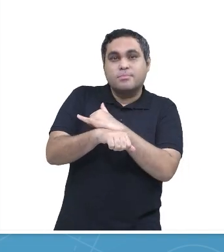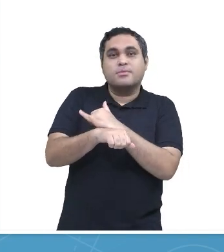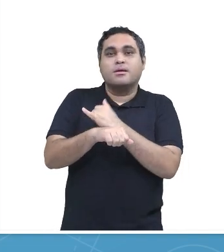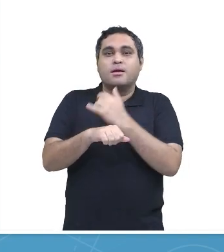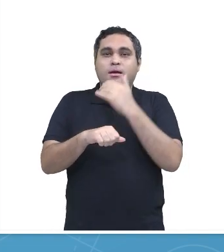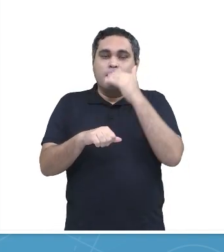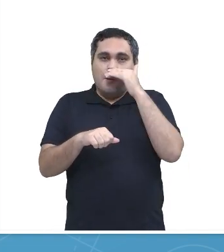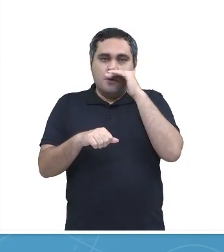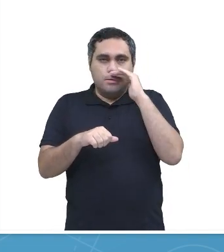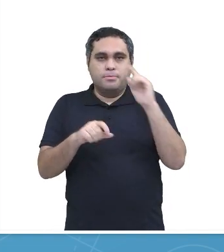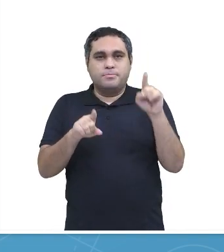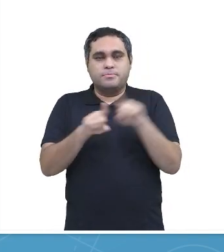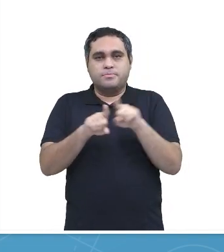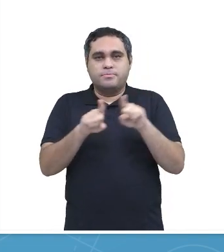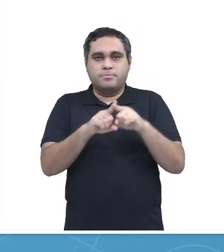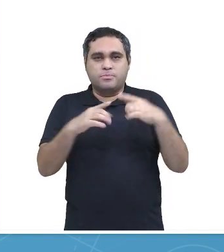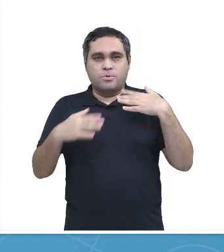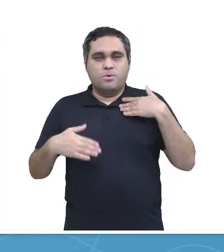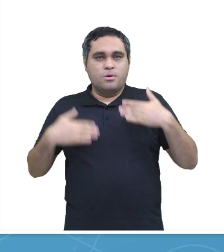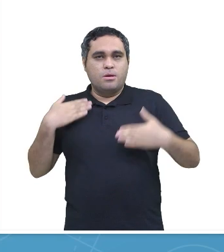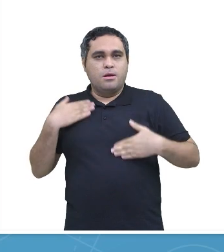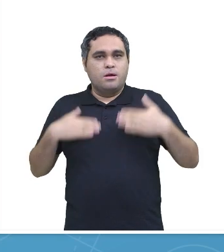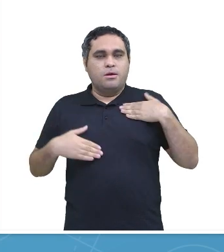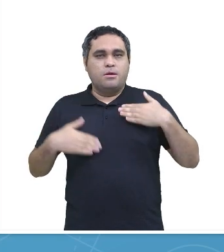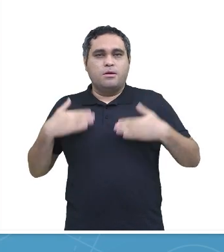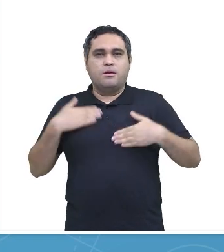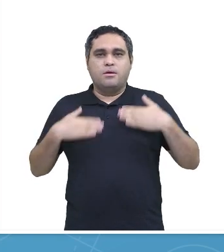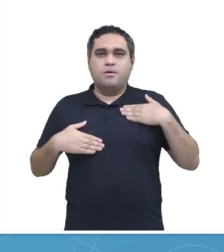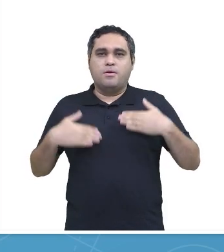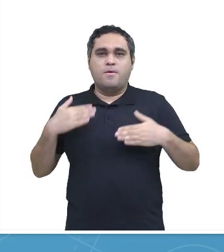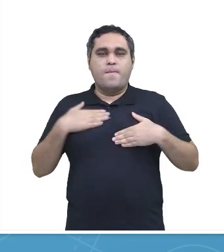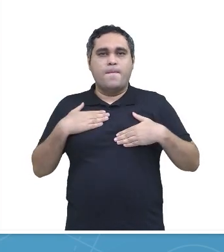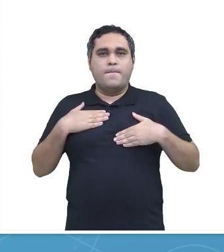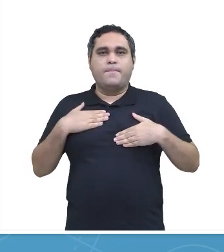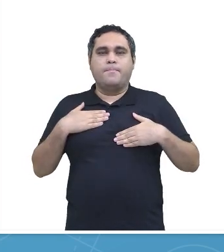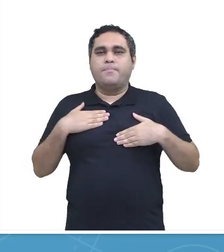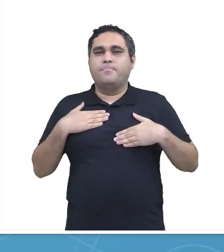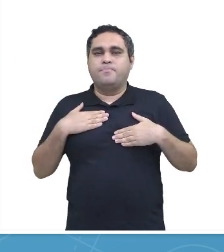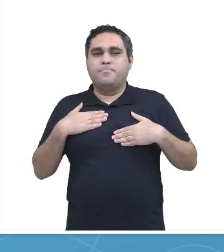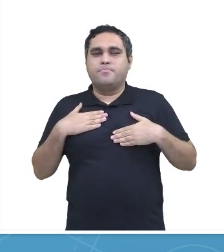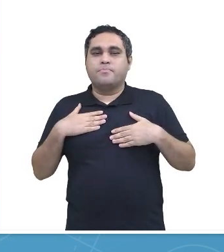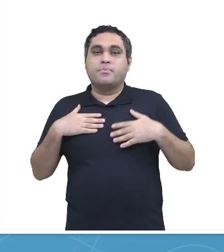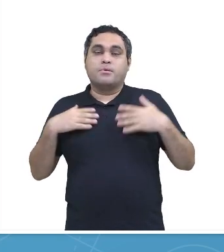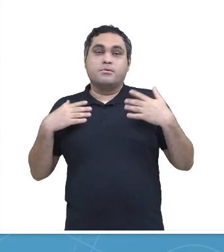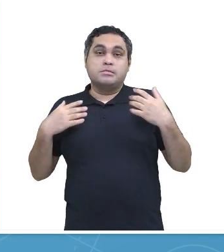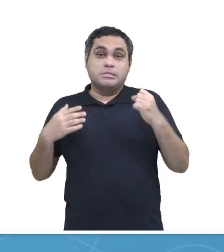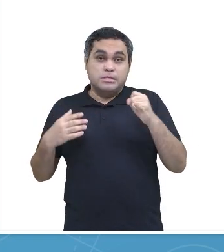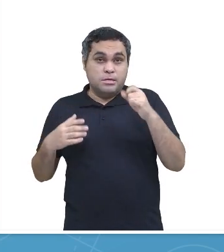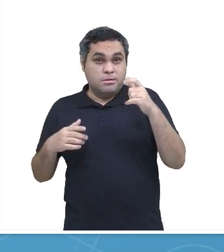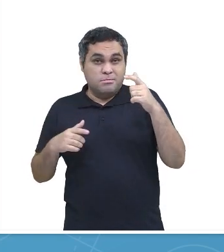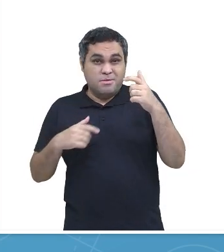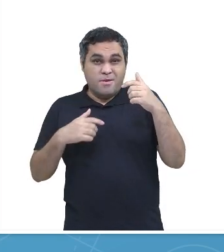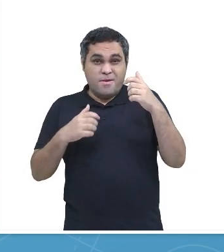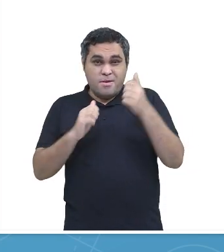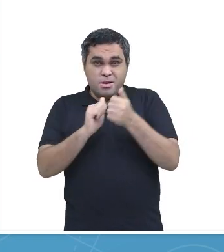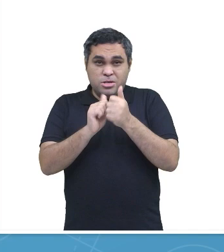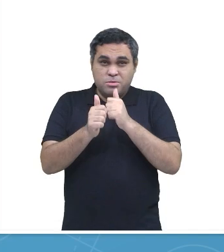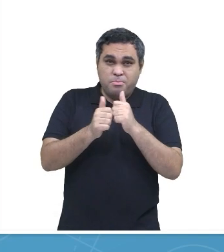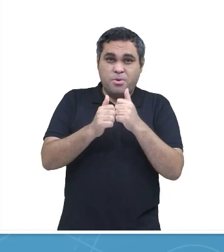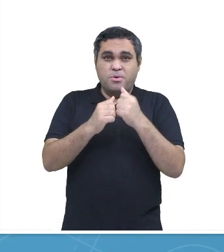densidade óssea, ou seja, pessoas sem estarem fisicamente ativas, elas podem obter aí já